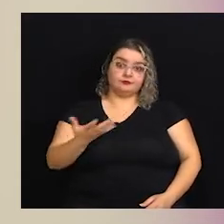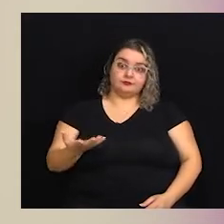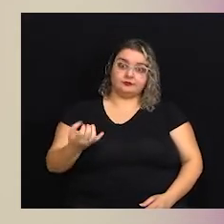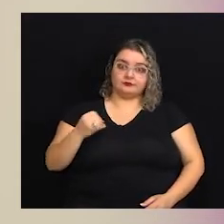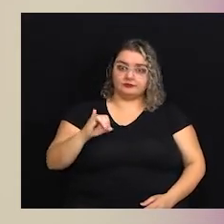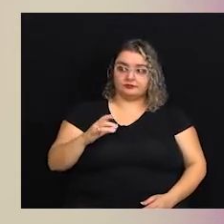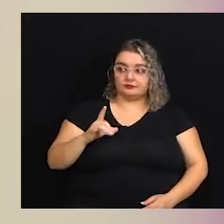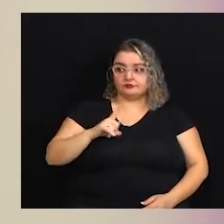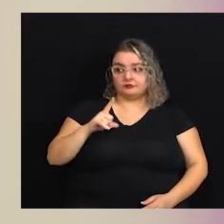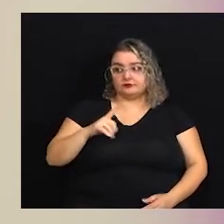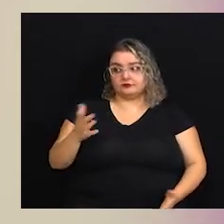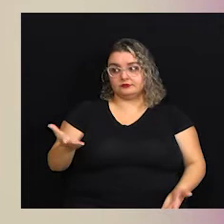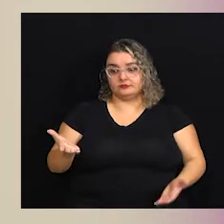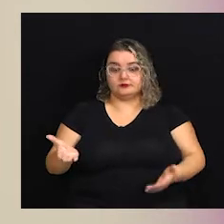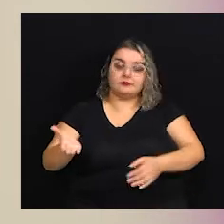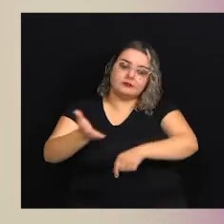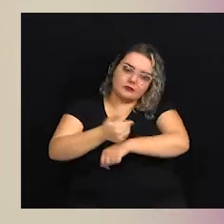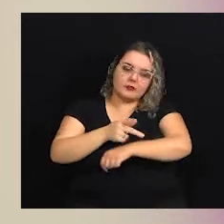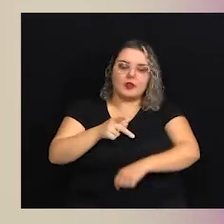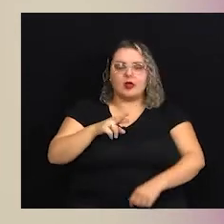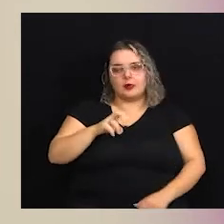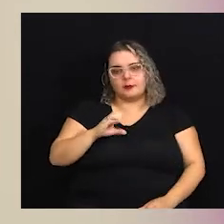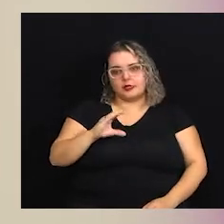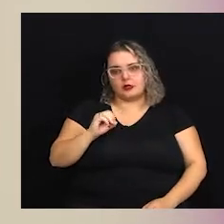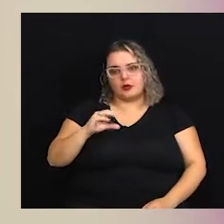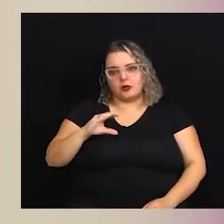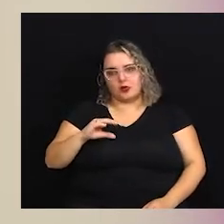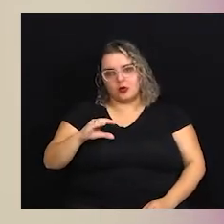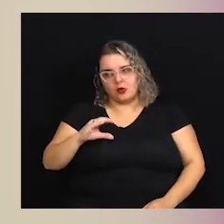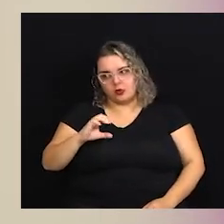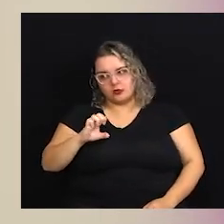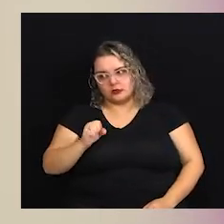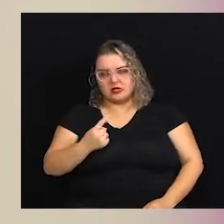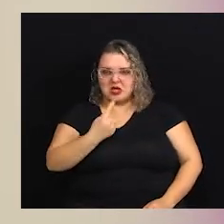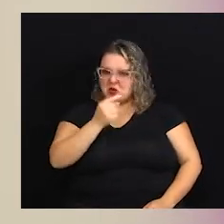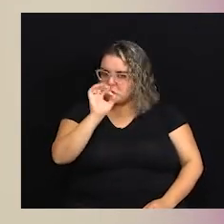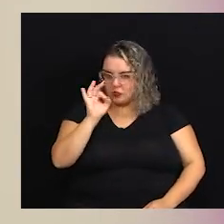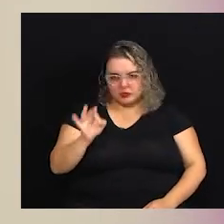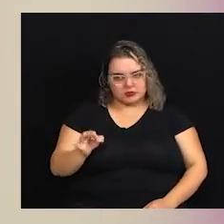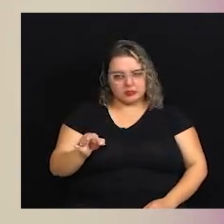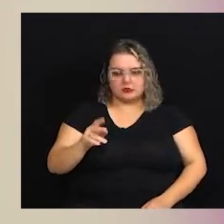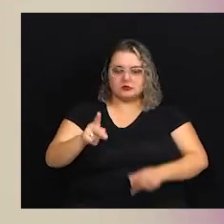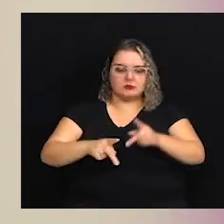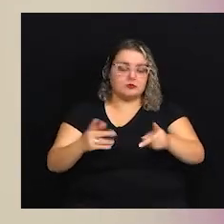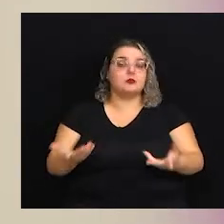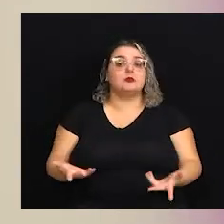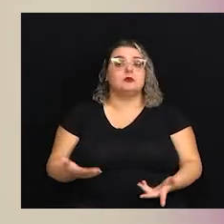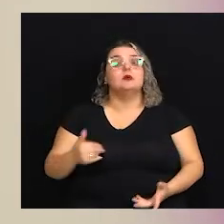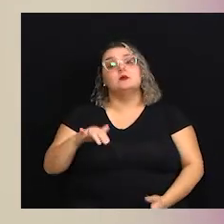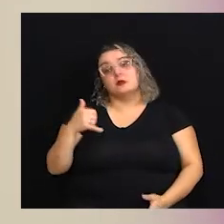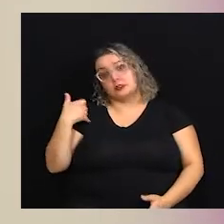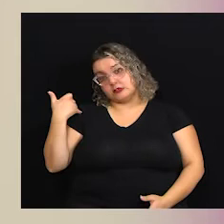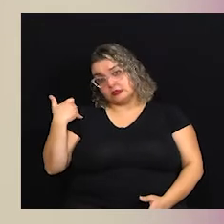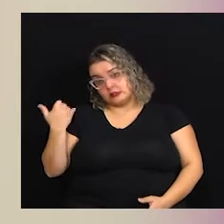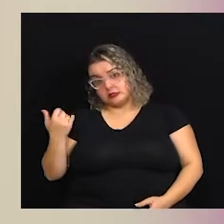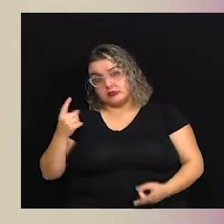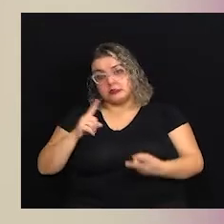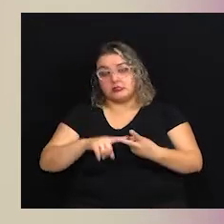se você tiver um ponto fora da curva e entrar na menopausa precoce, mas menopausa precoce é 1% da população. Mas